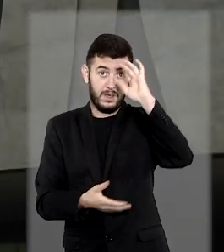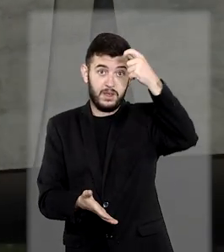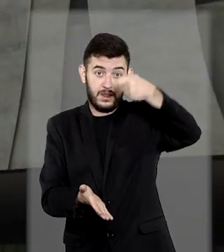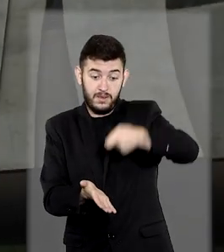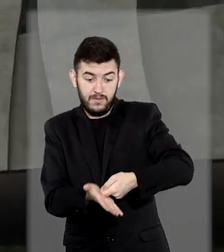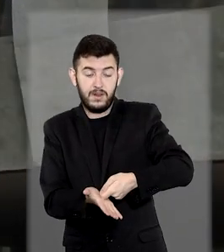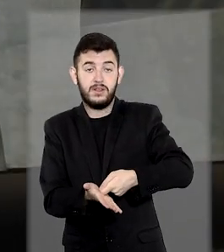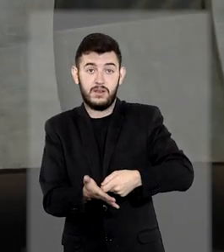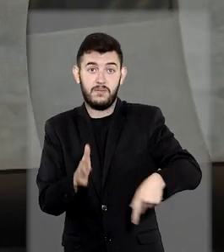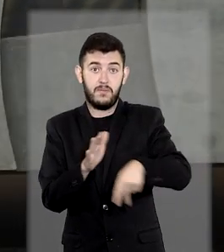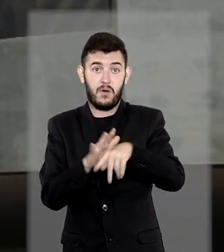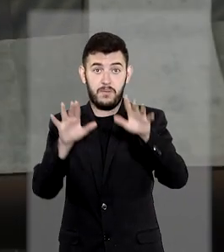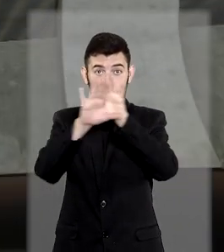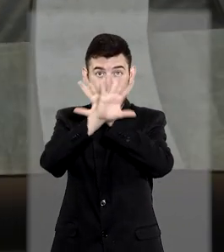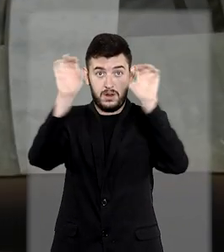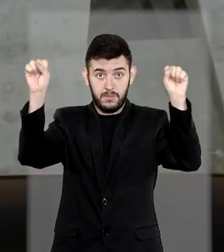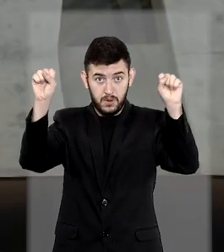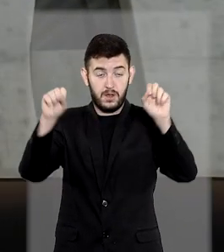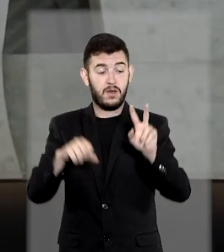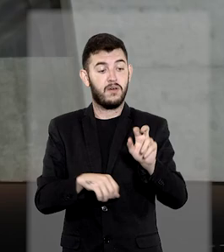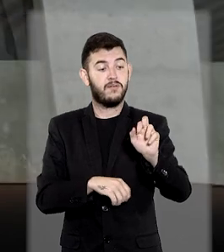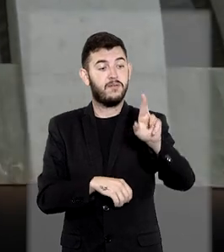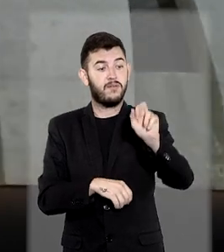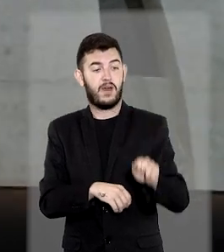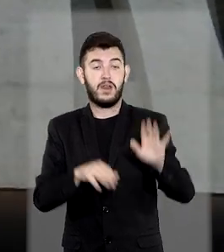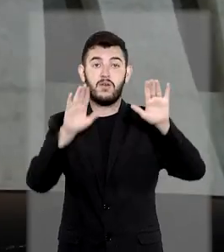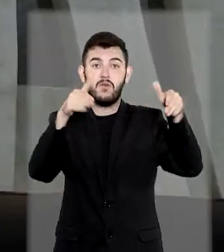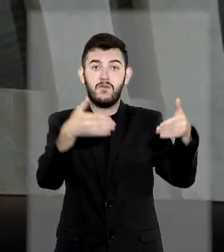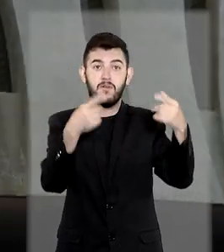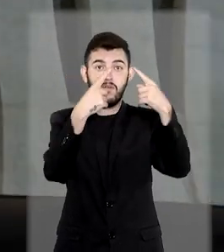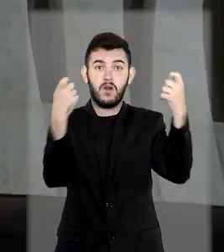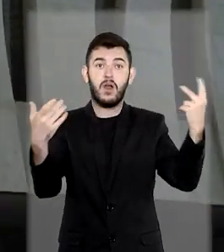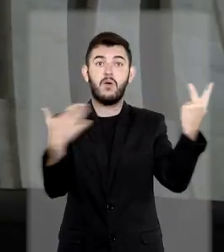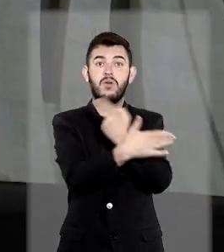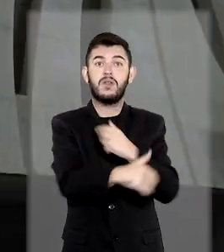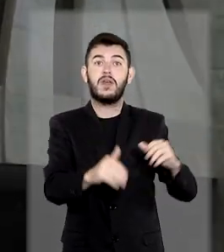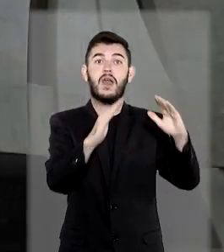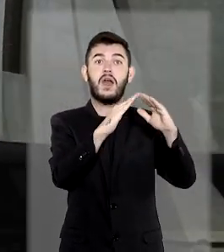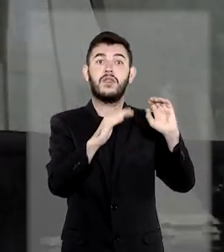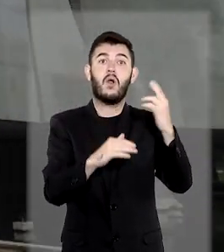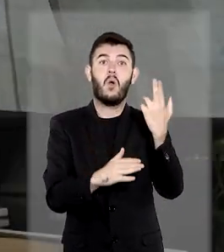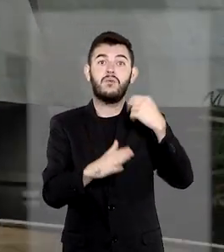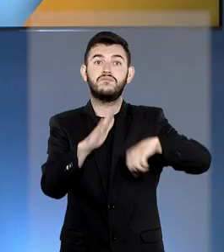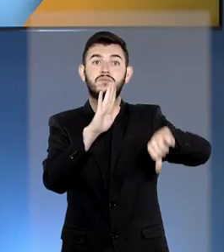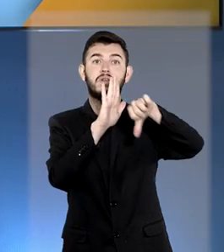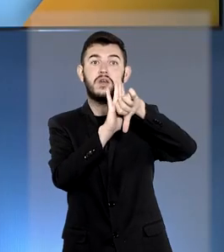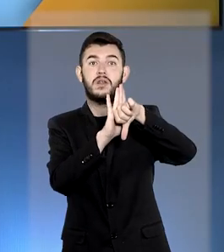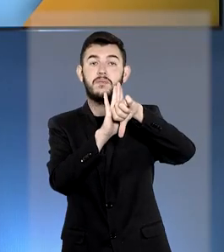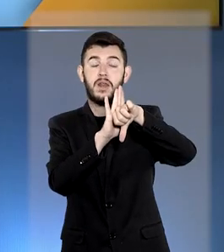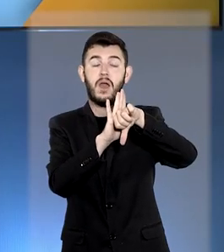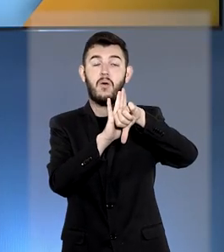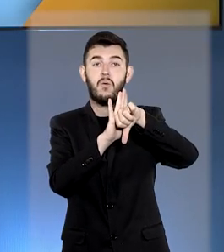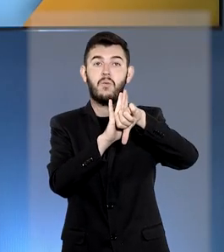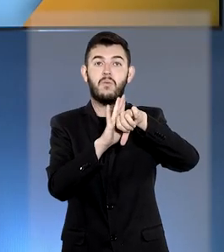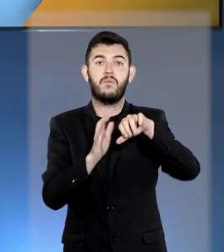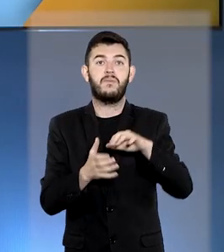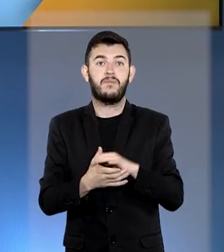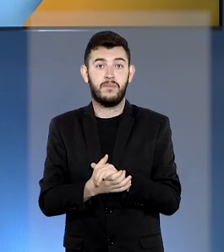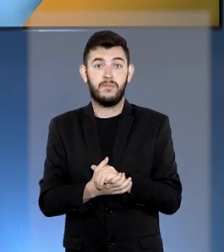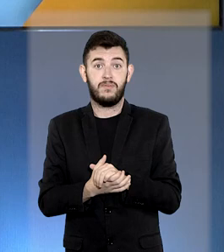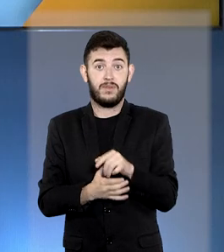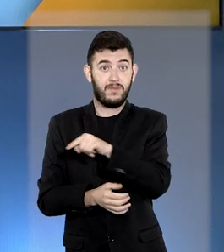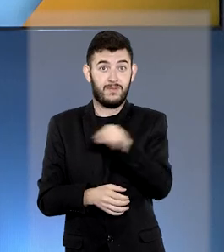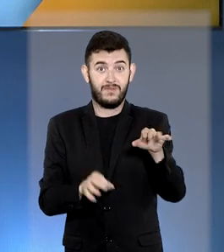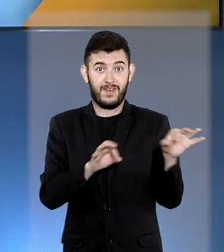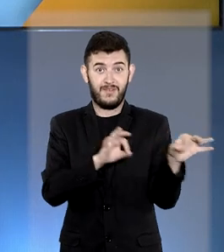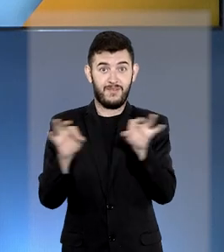determinação definitiva dos tribunais, sejam varas de violência doméstica ou criminais comuns. E agora você vai